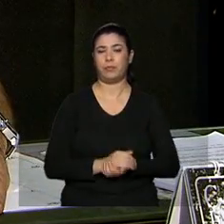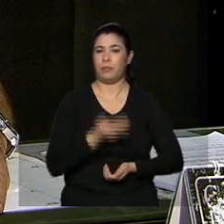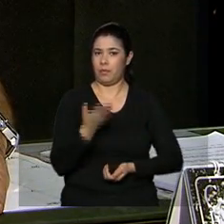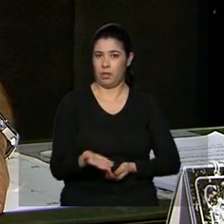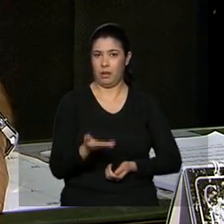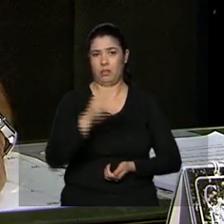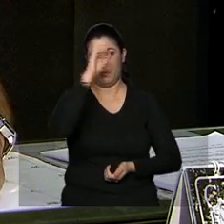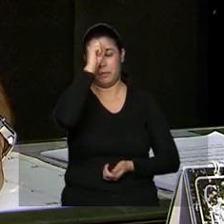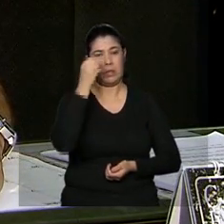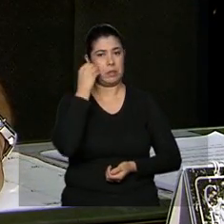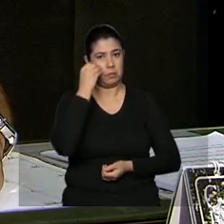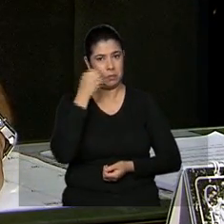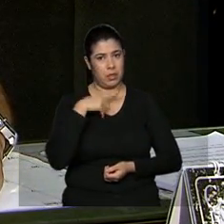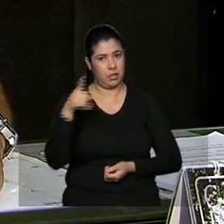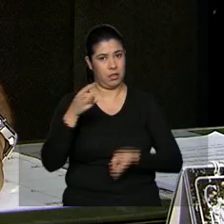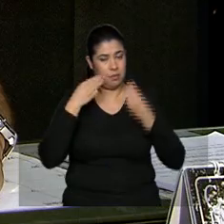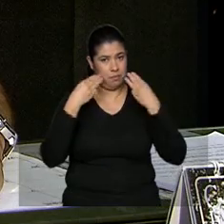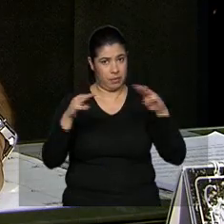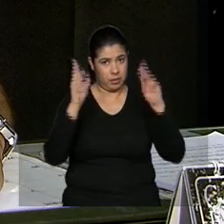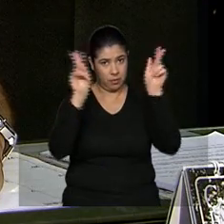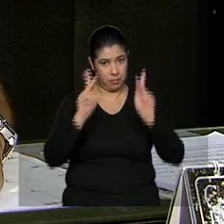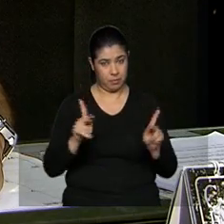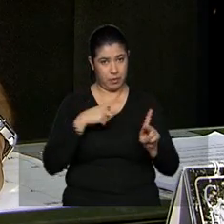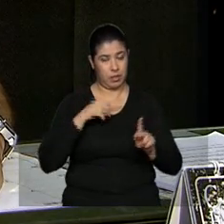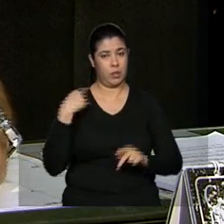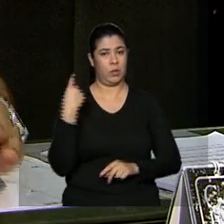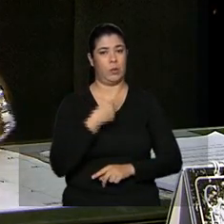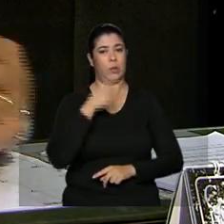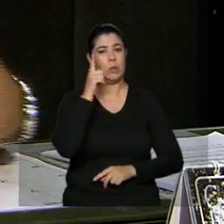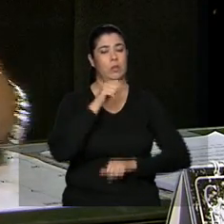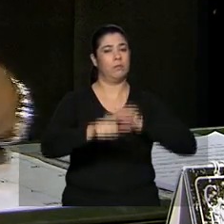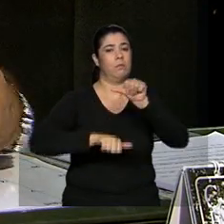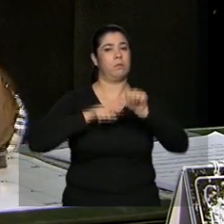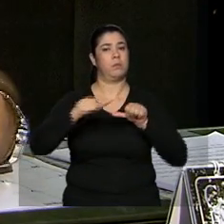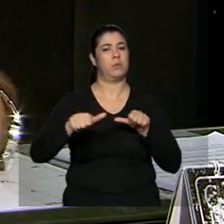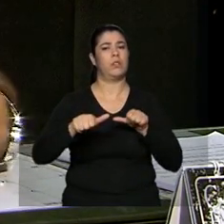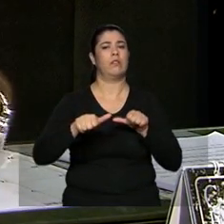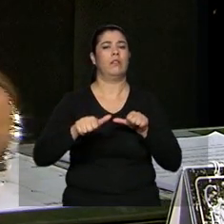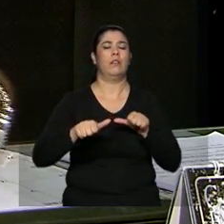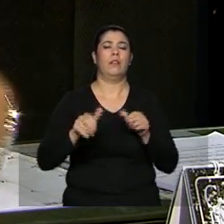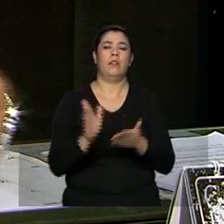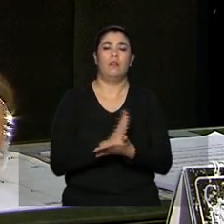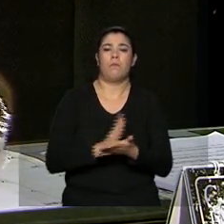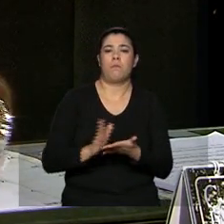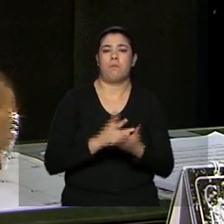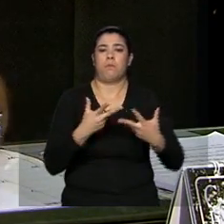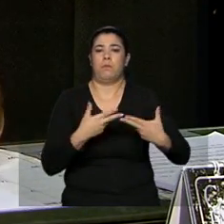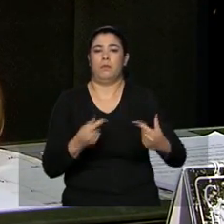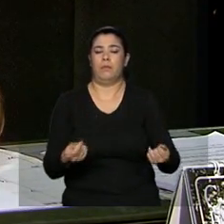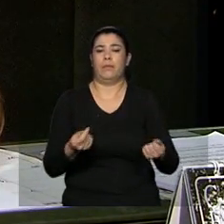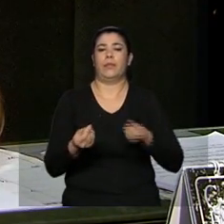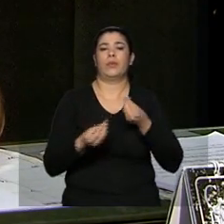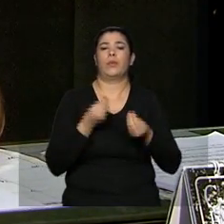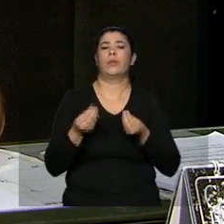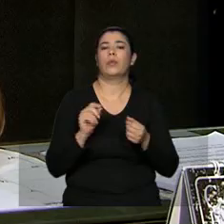aprendizado, nós alteramos várias formas no